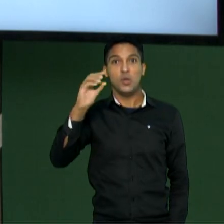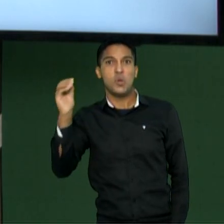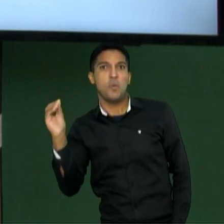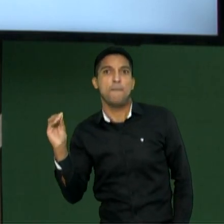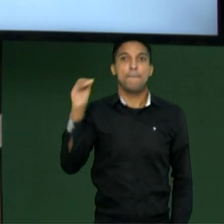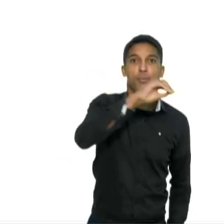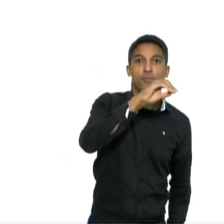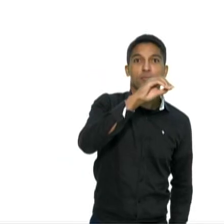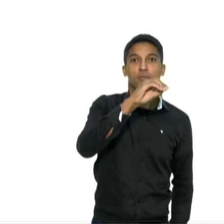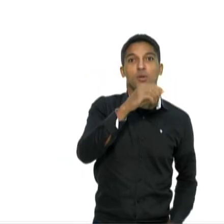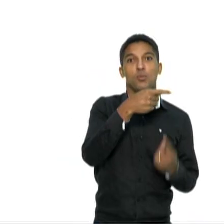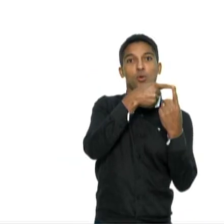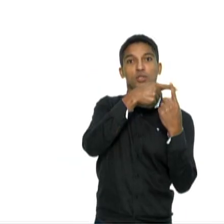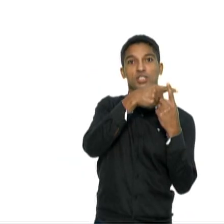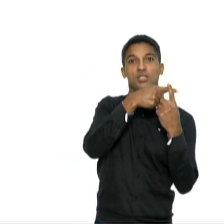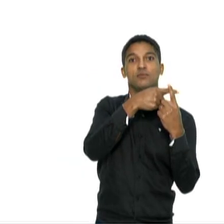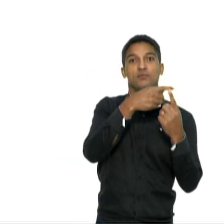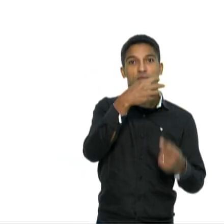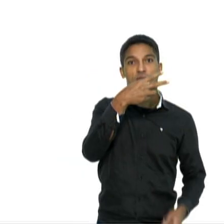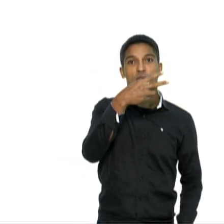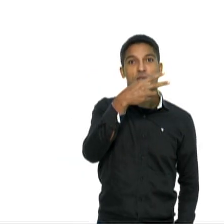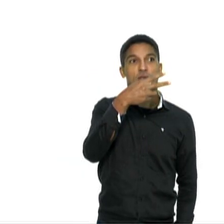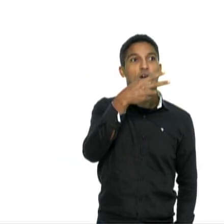fica 950 mais 300.